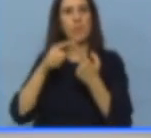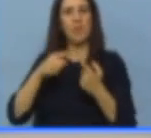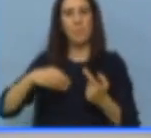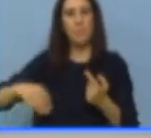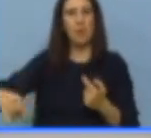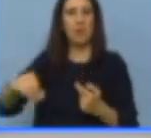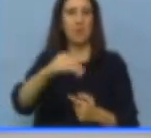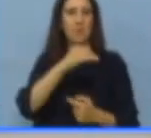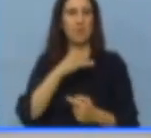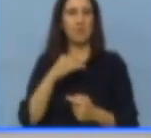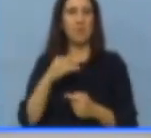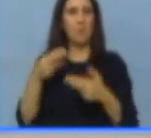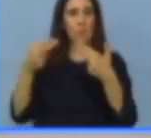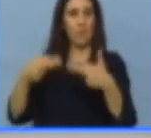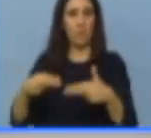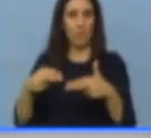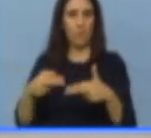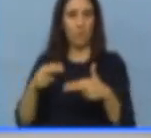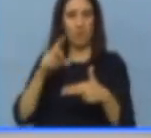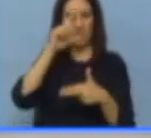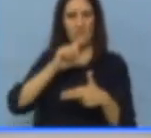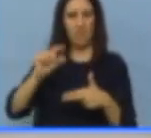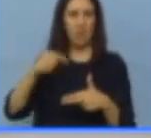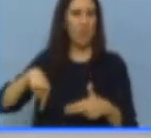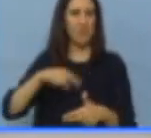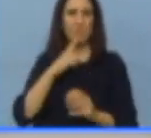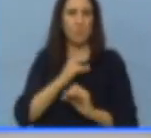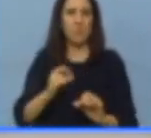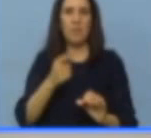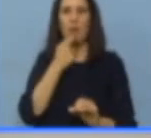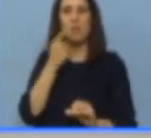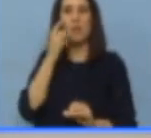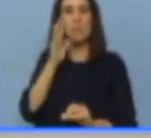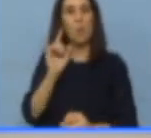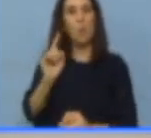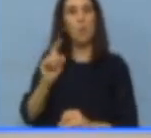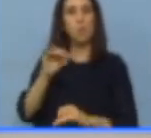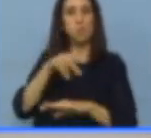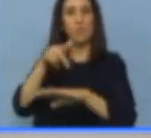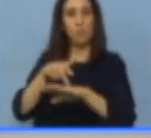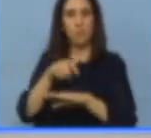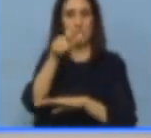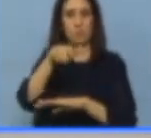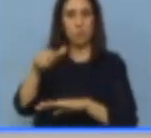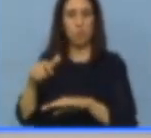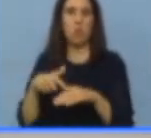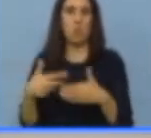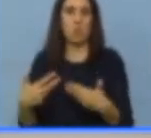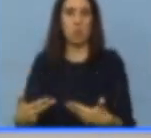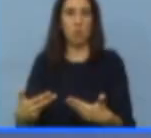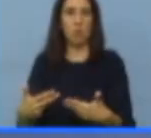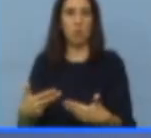partes da fronteira, e para nós é impossível. Pode ser que através dos asiáticos, através dos filipinos e agora dos